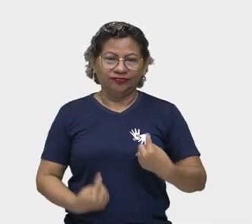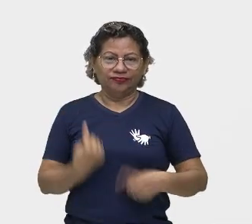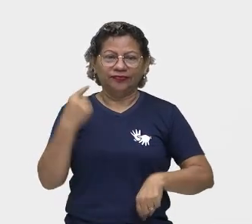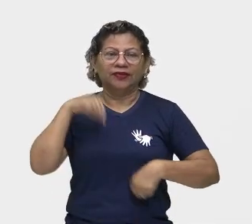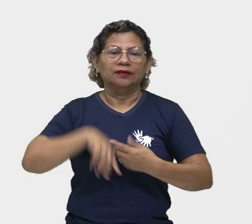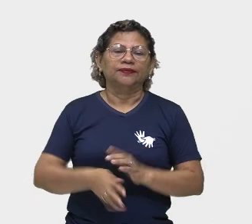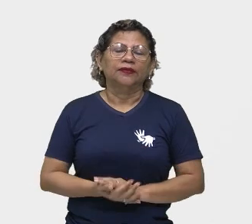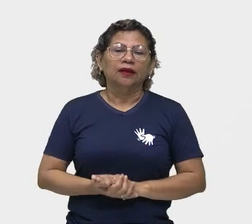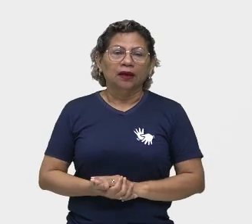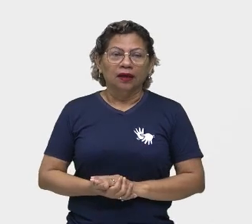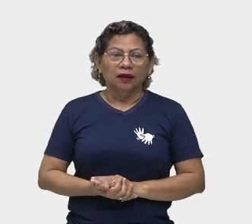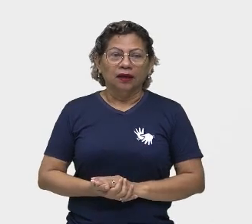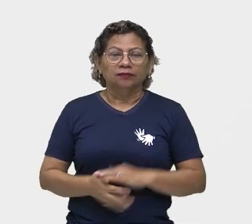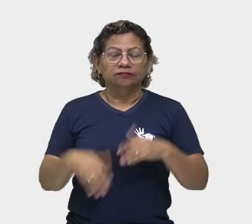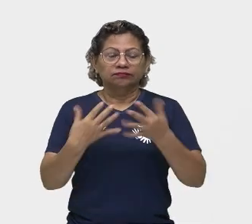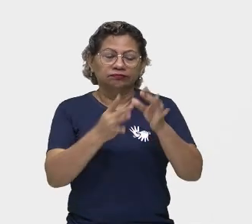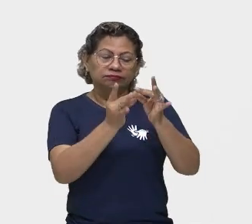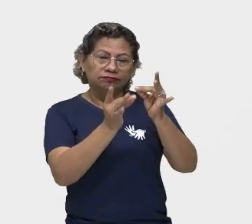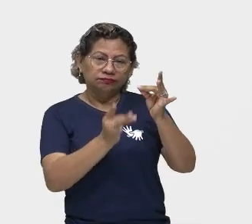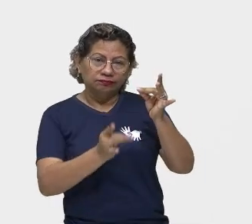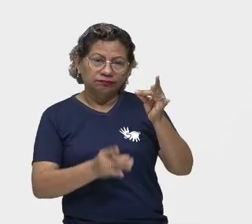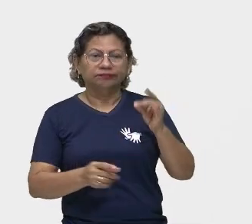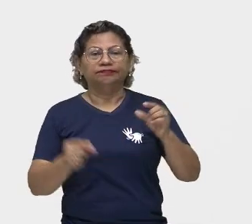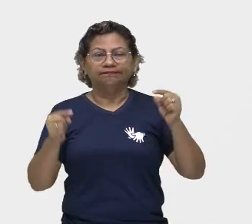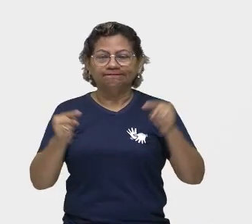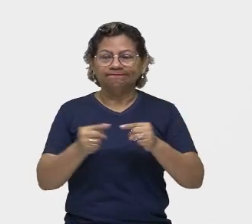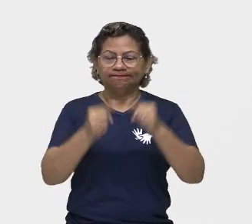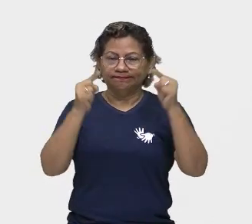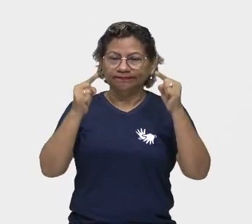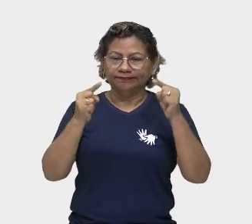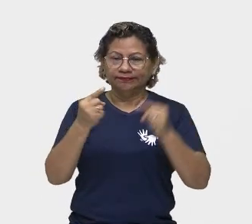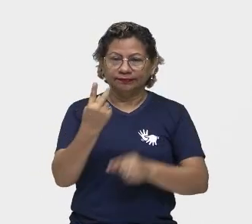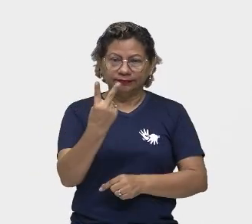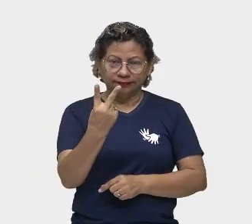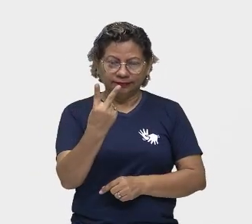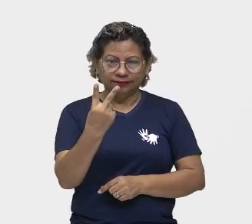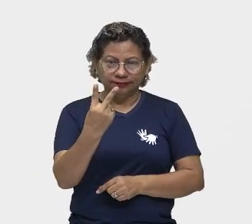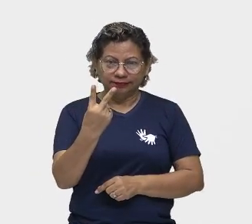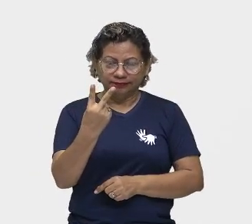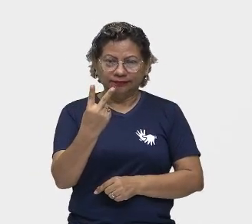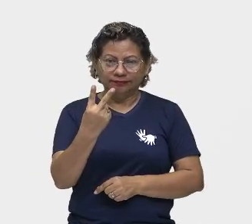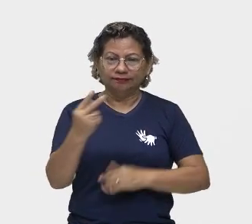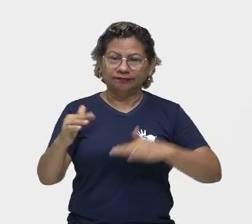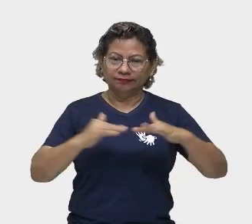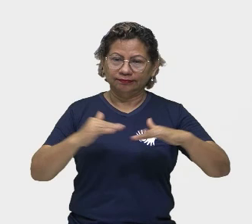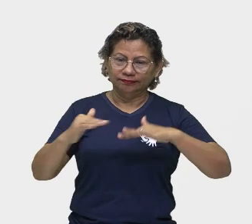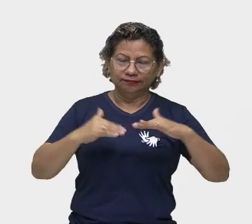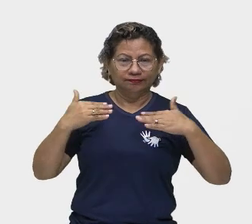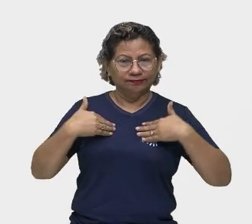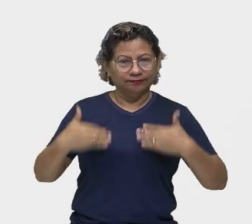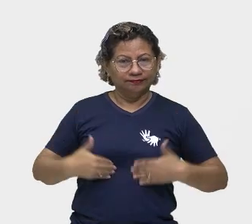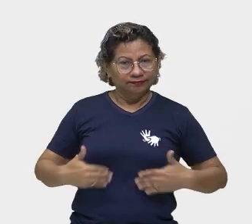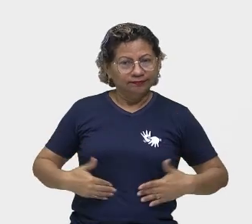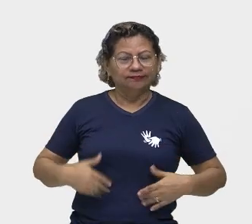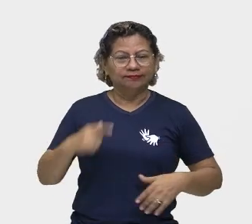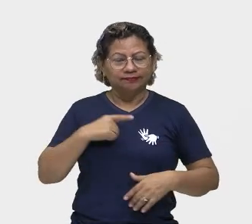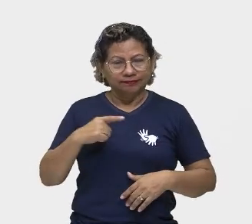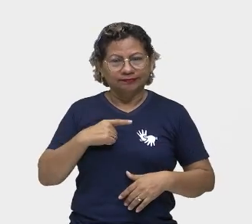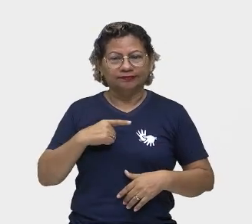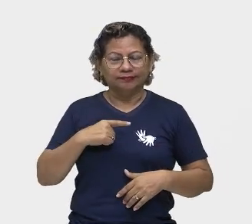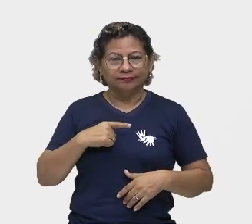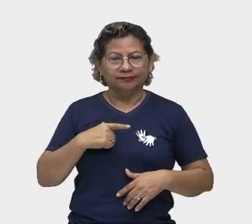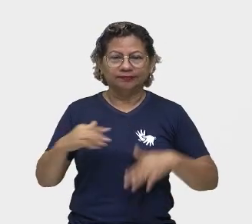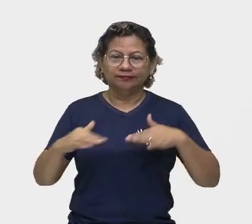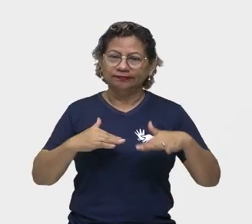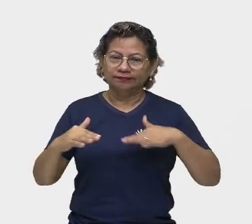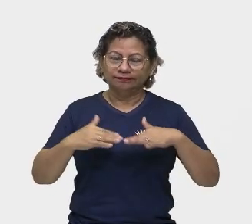locomotor ele é formado pela combinação de dois sistemas que atuam juntos para garantir uma grande quantidade de